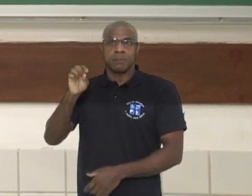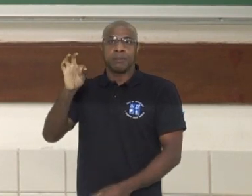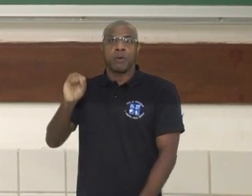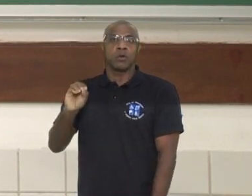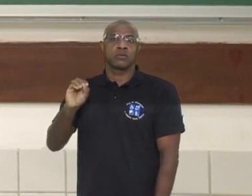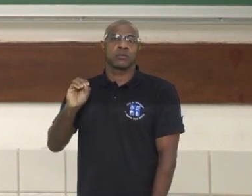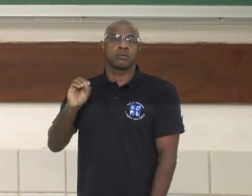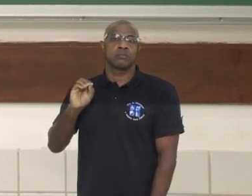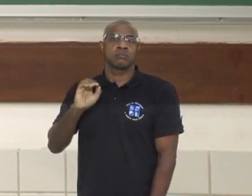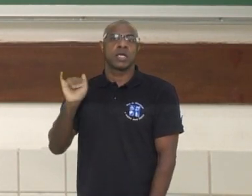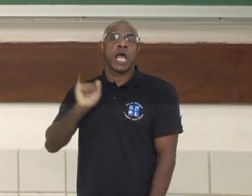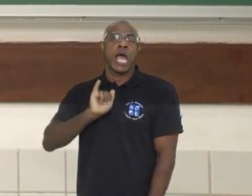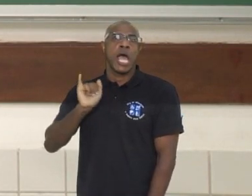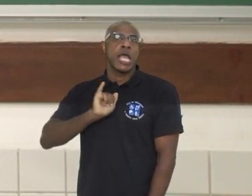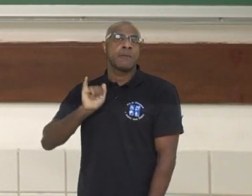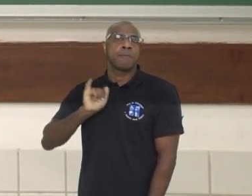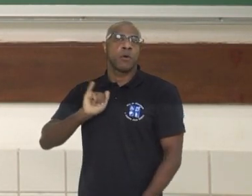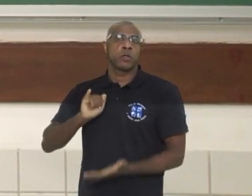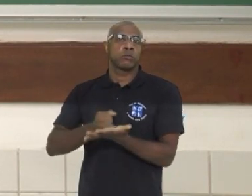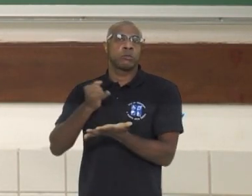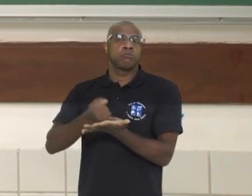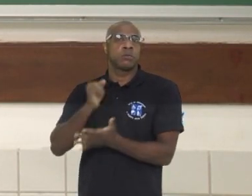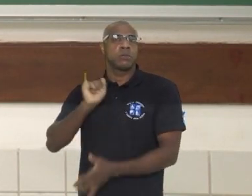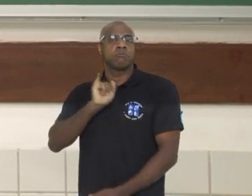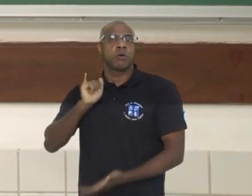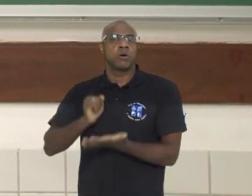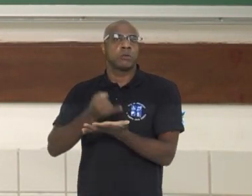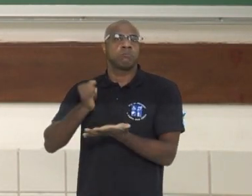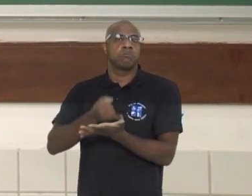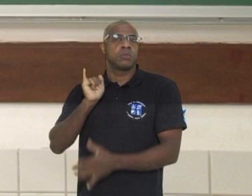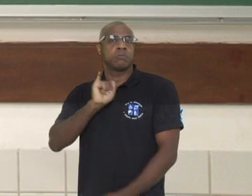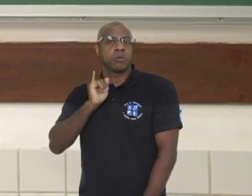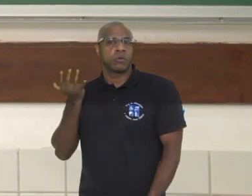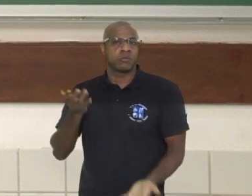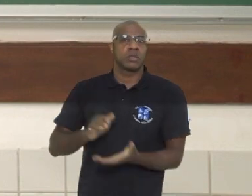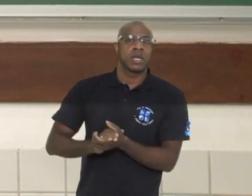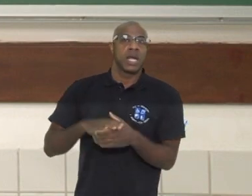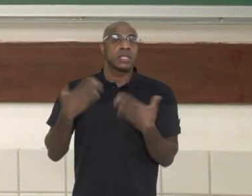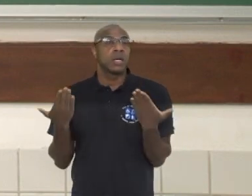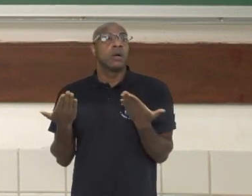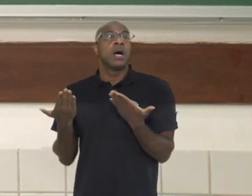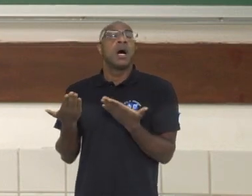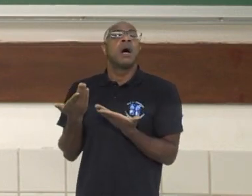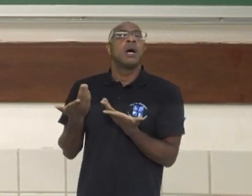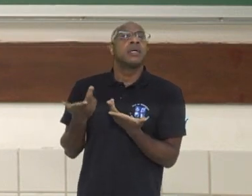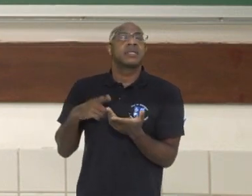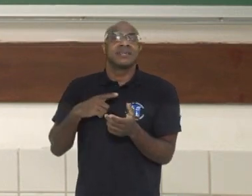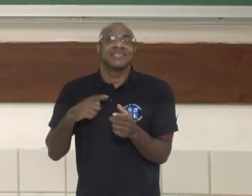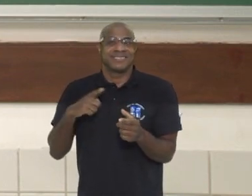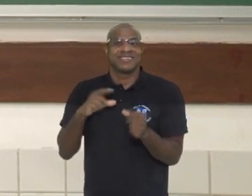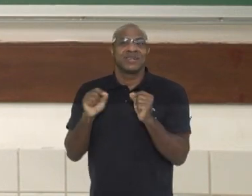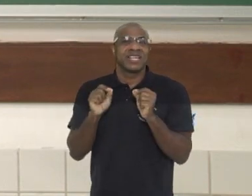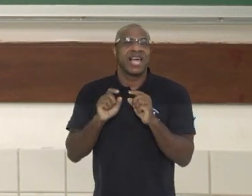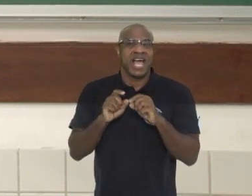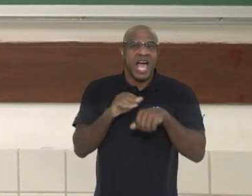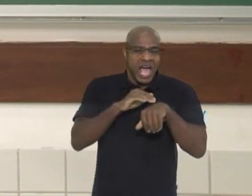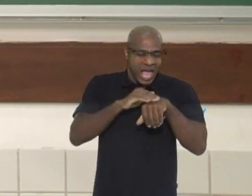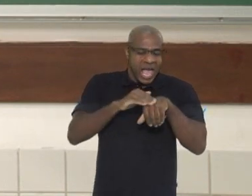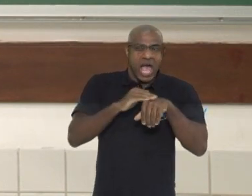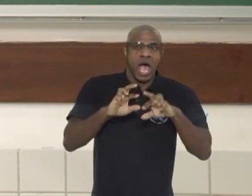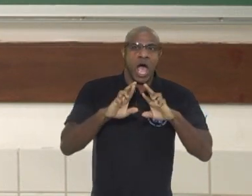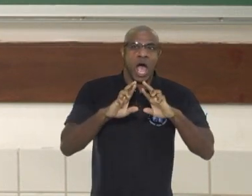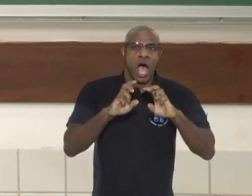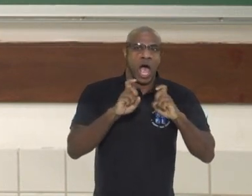até de soldados na casa dos colonos, dos mineradores. Uma indignação. a reunião secreta de da